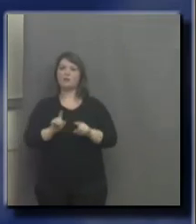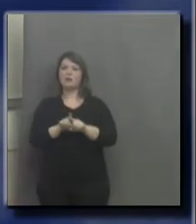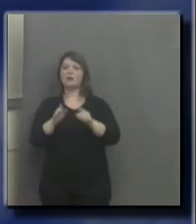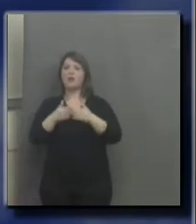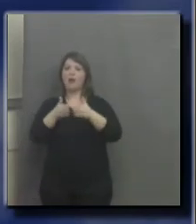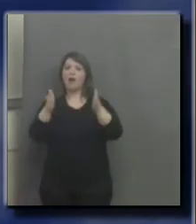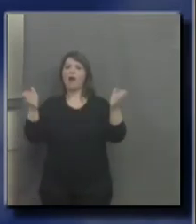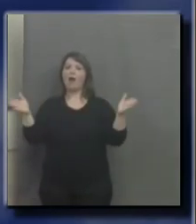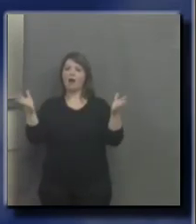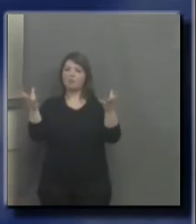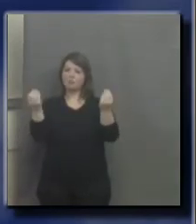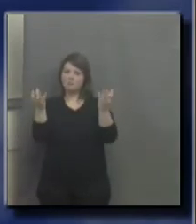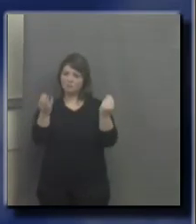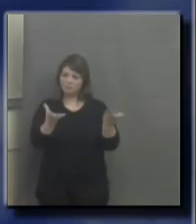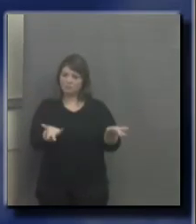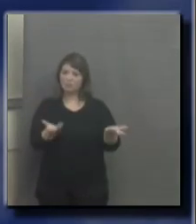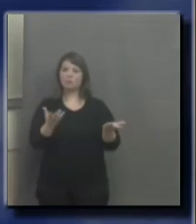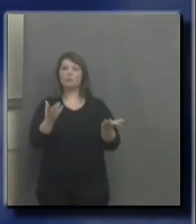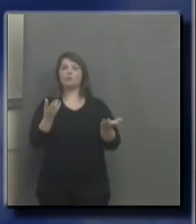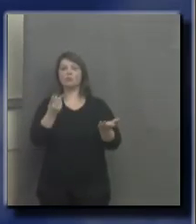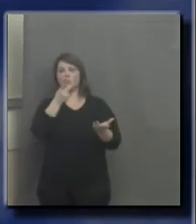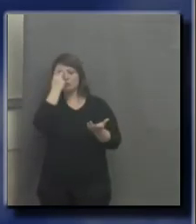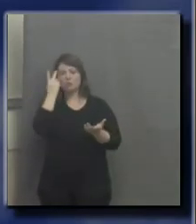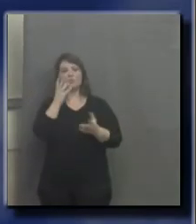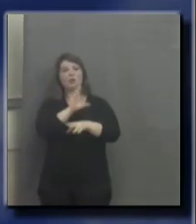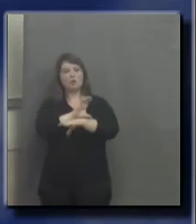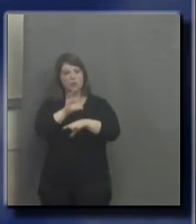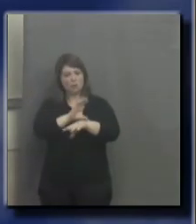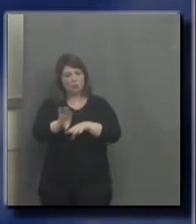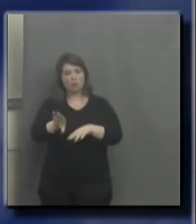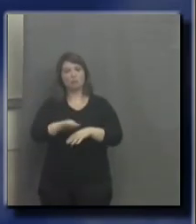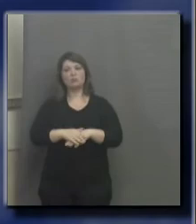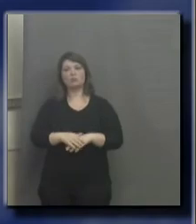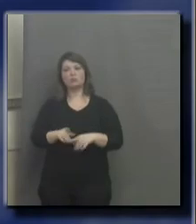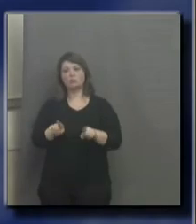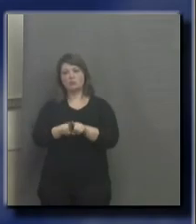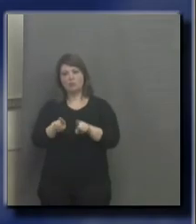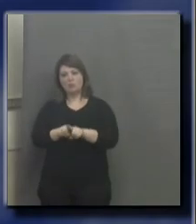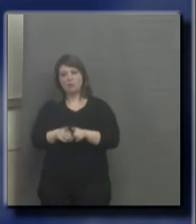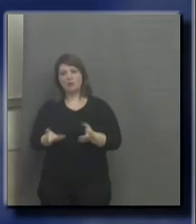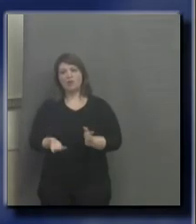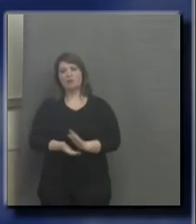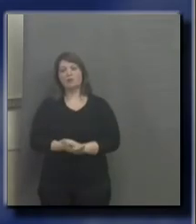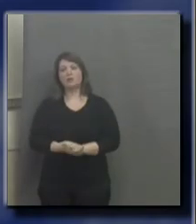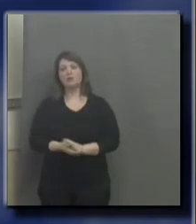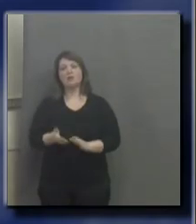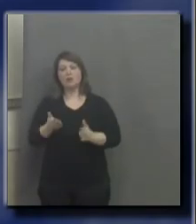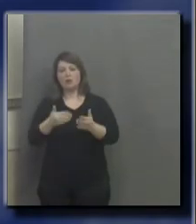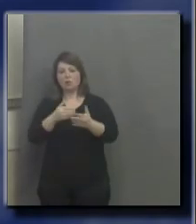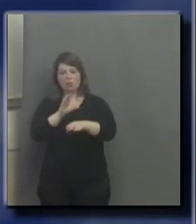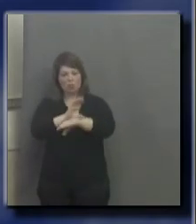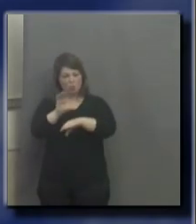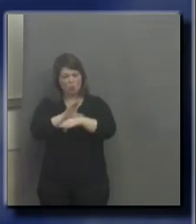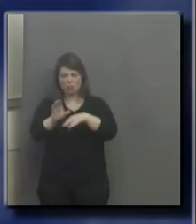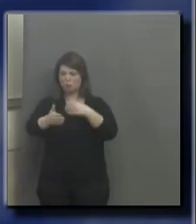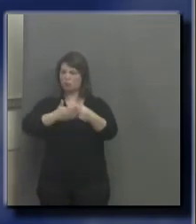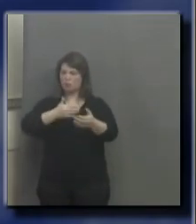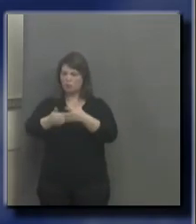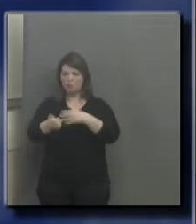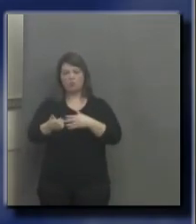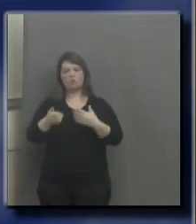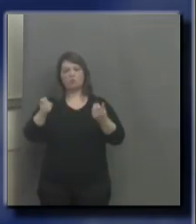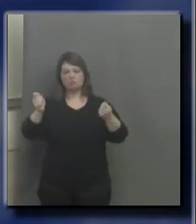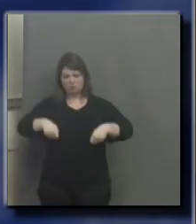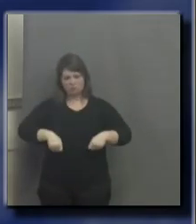abre muito essas possibilidades. Quer dizer, abre a possibilidade de que qualquer curso possa ser ministrado em